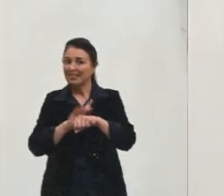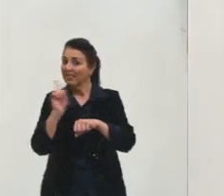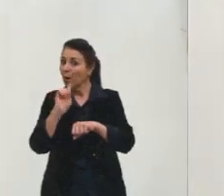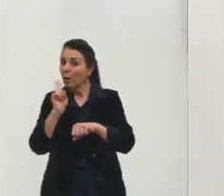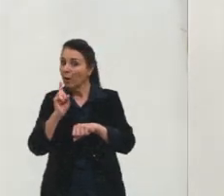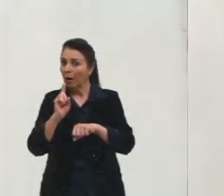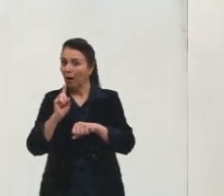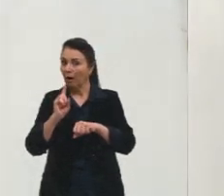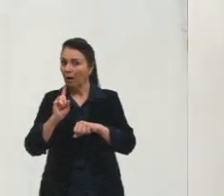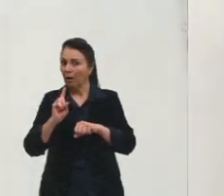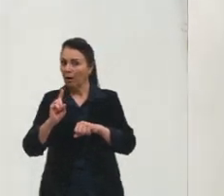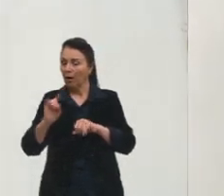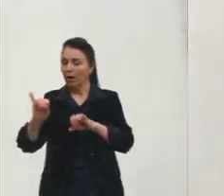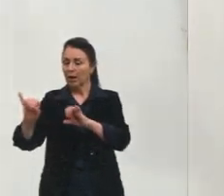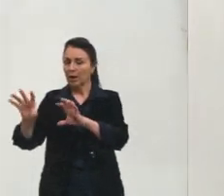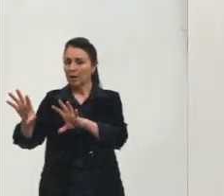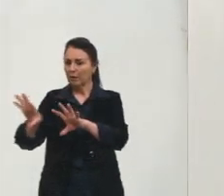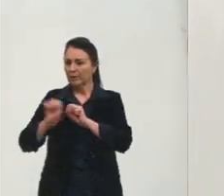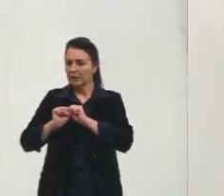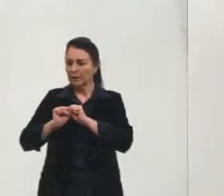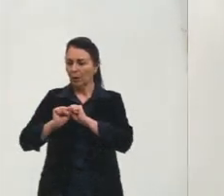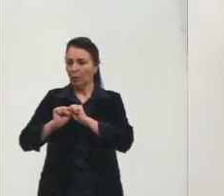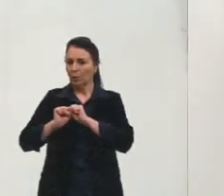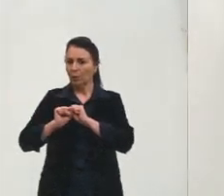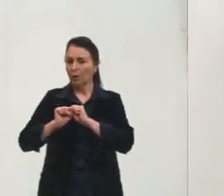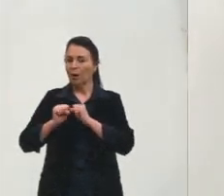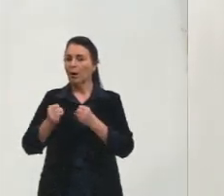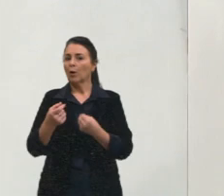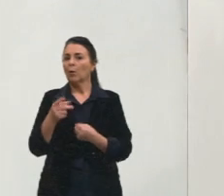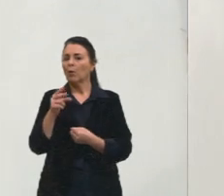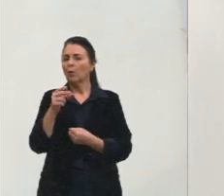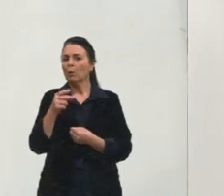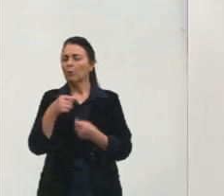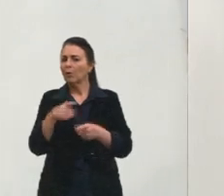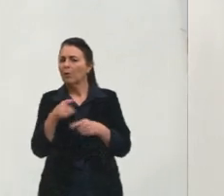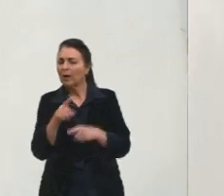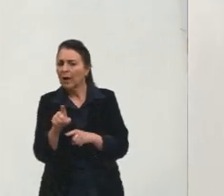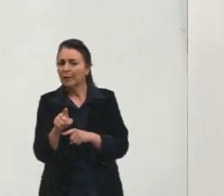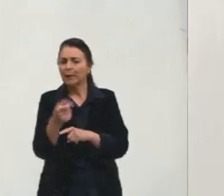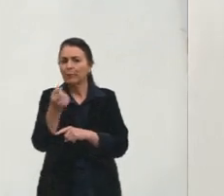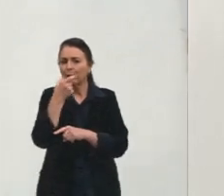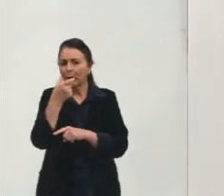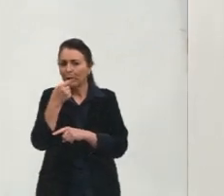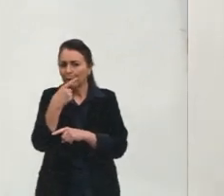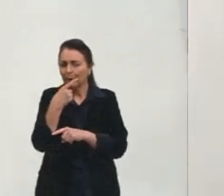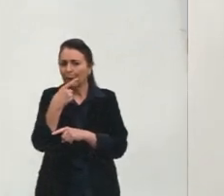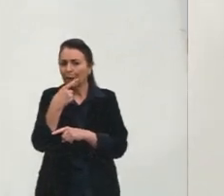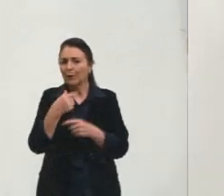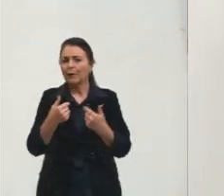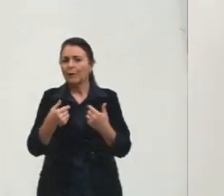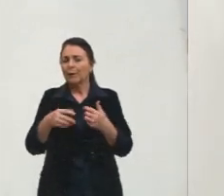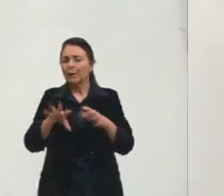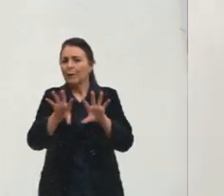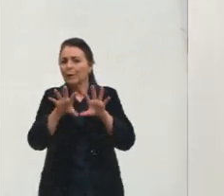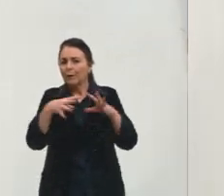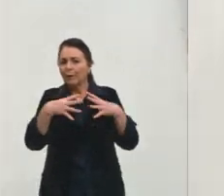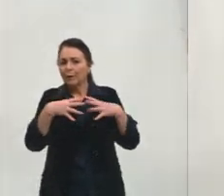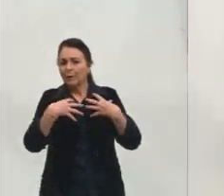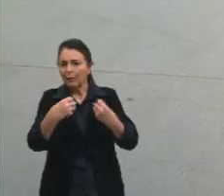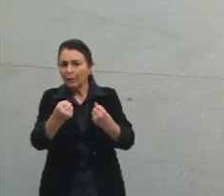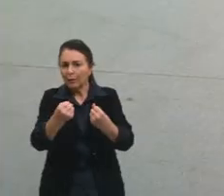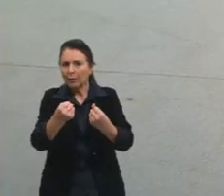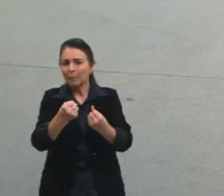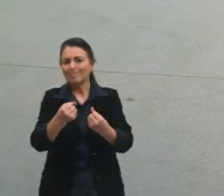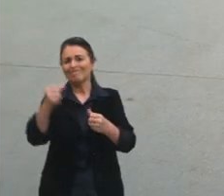uma infecção bacteriana e Ela utiliza então o antibiótico para tratamento isso piora mais ainda a